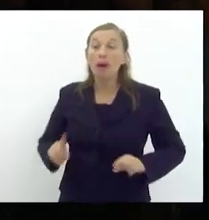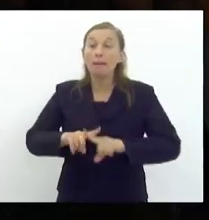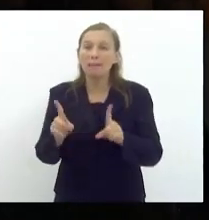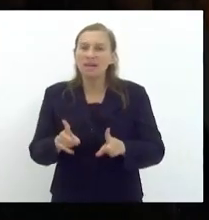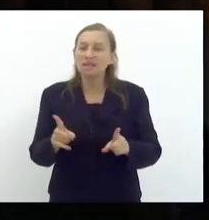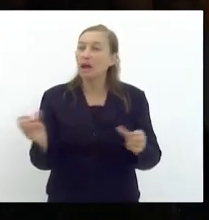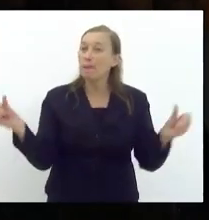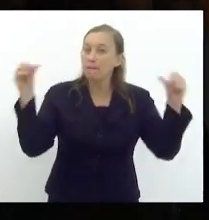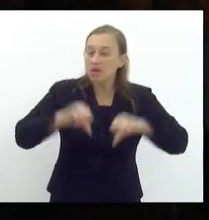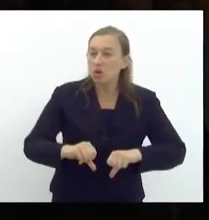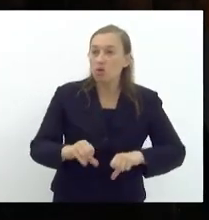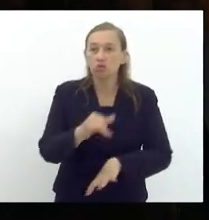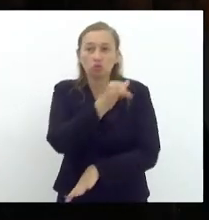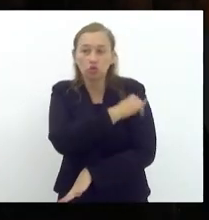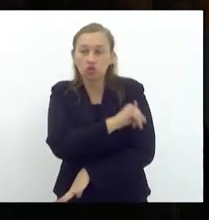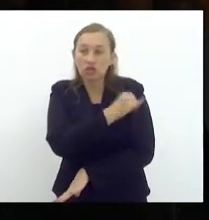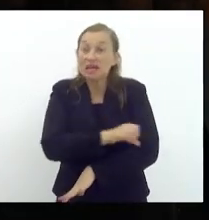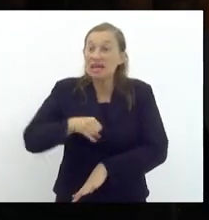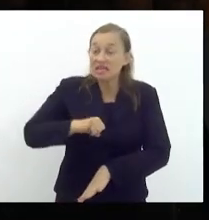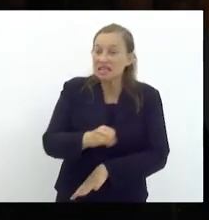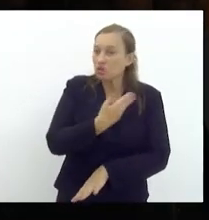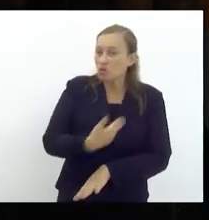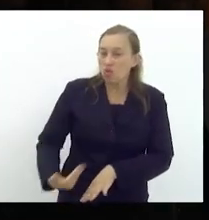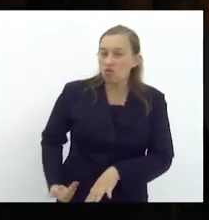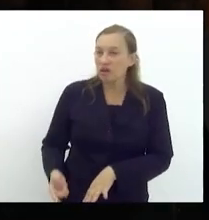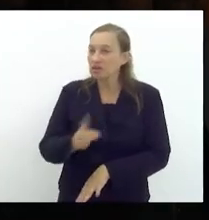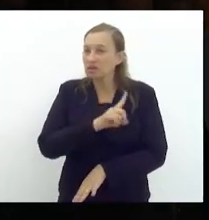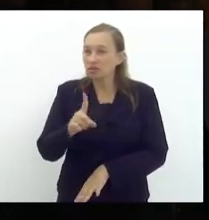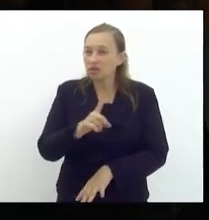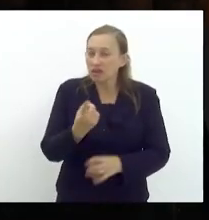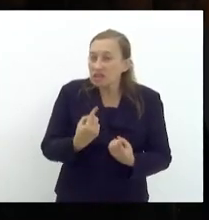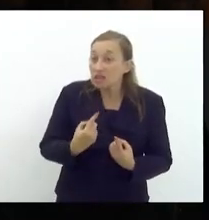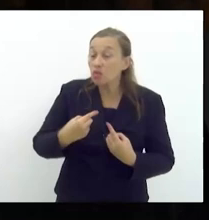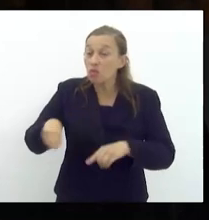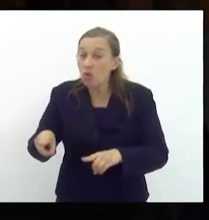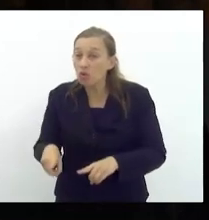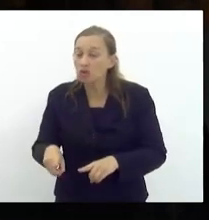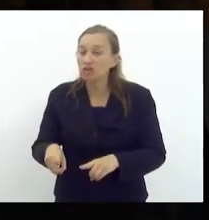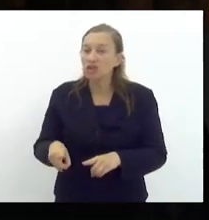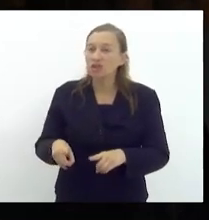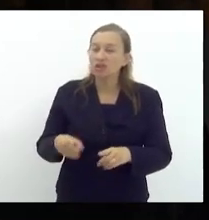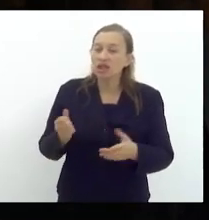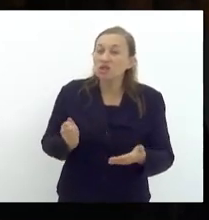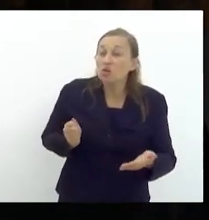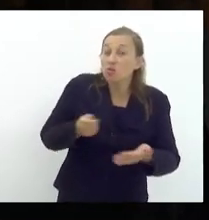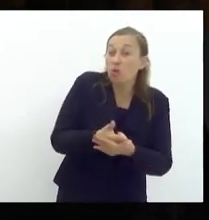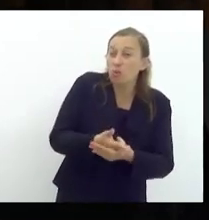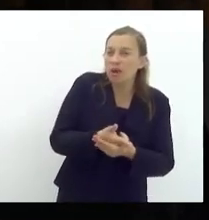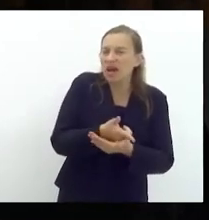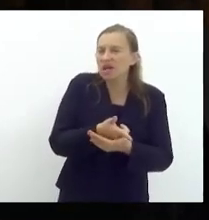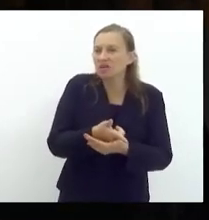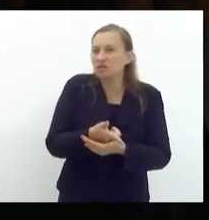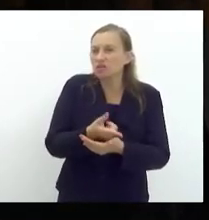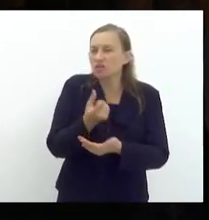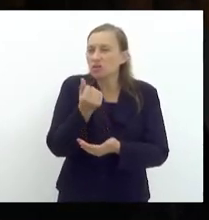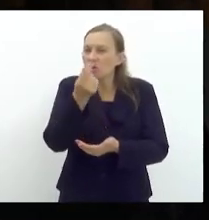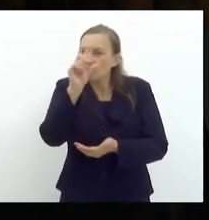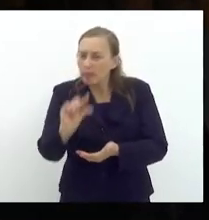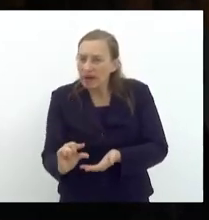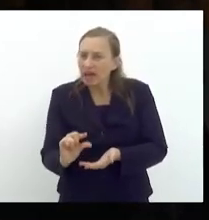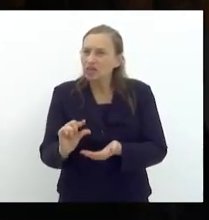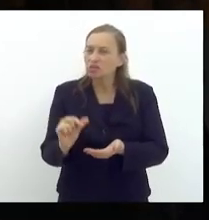muito mais grave no Rio de Janeiro se o governo não tivesse feito o combate não tivesse comprado insumos Os mais baratos do Brasil